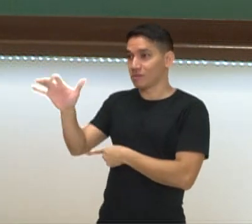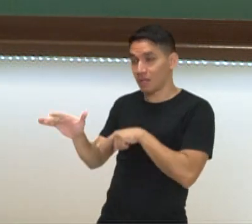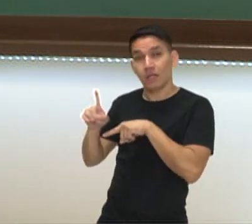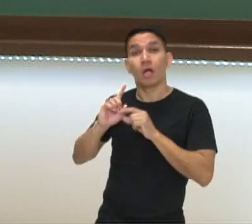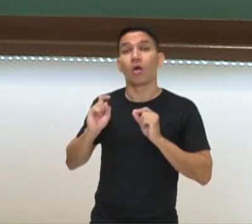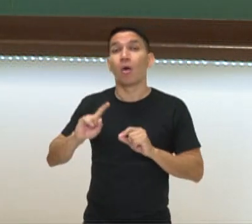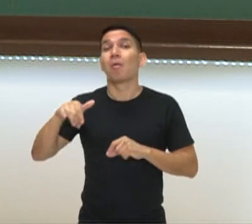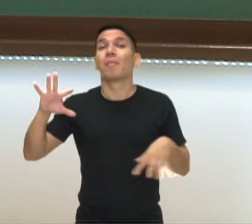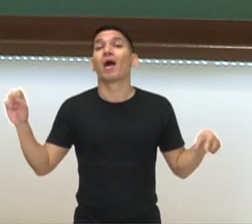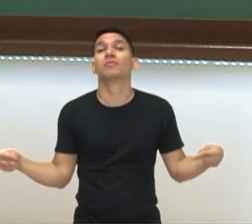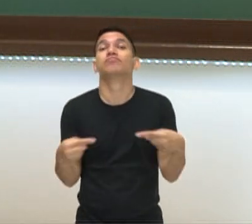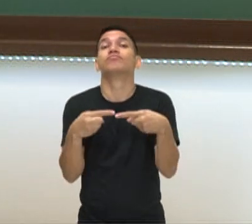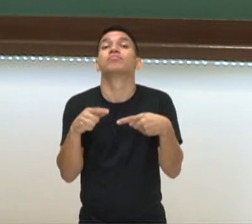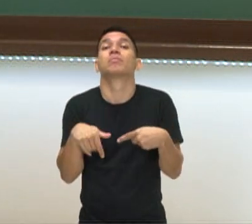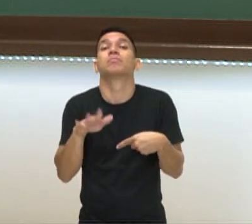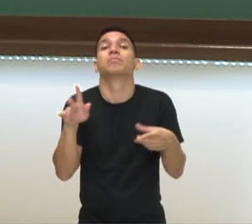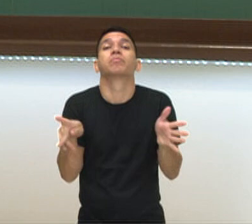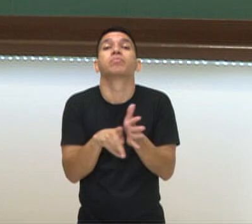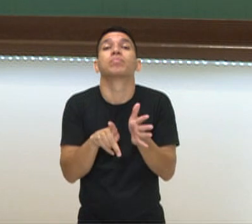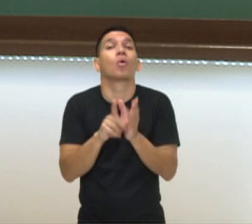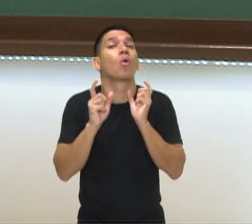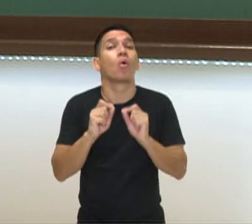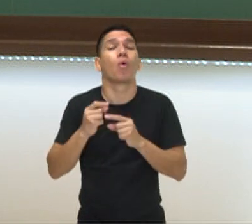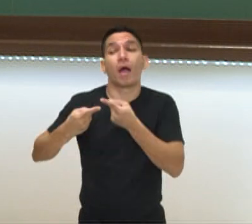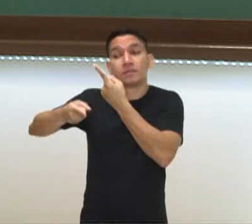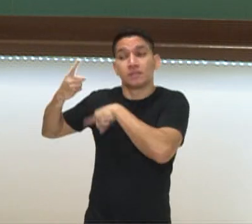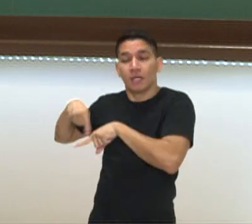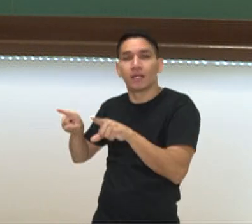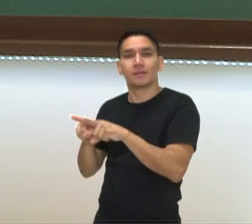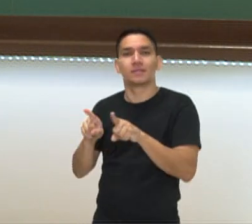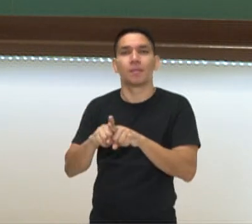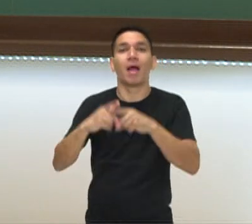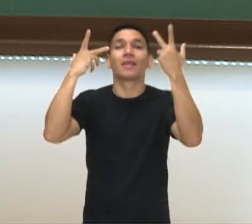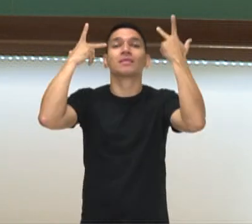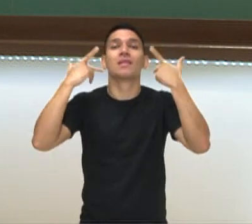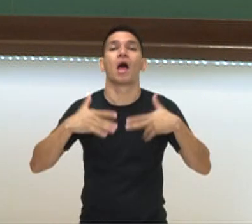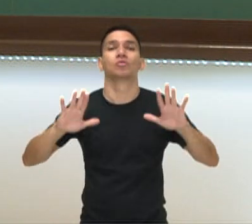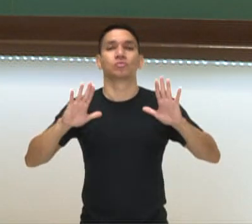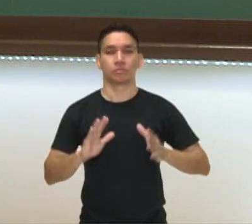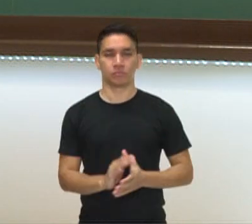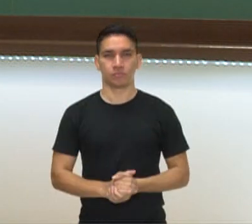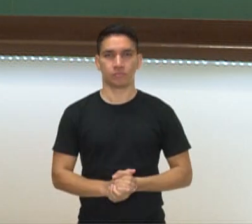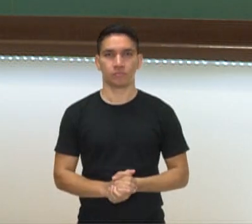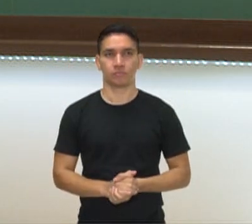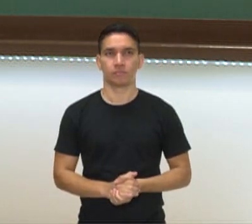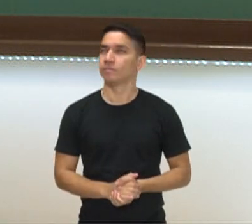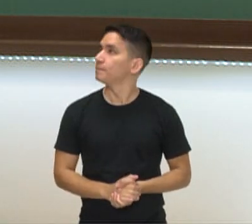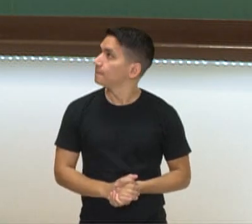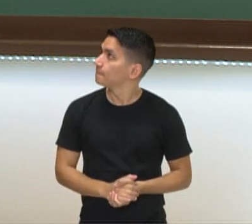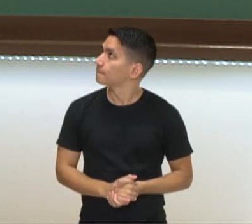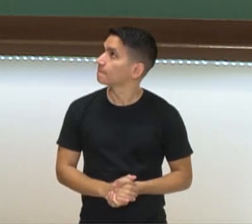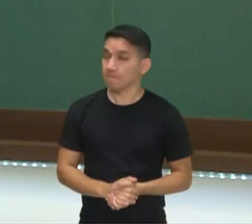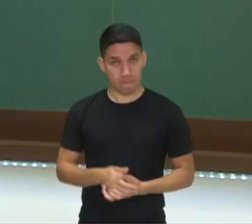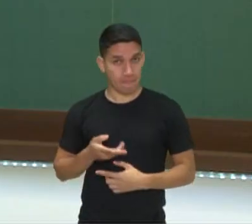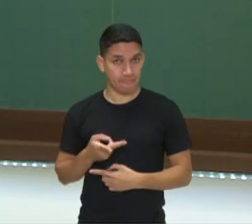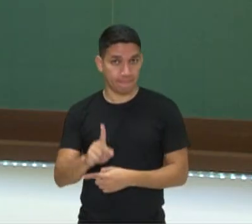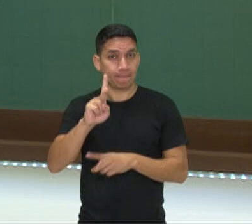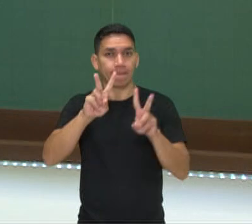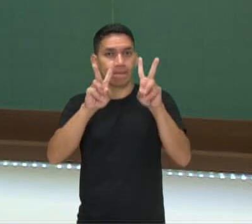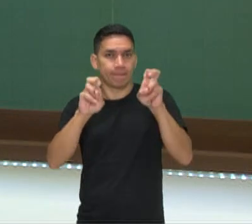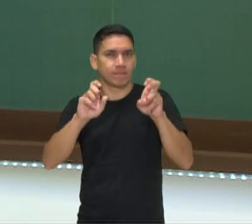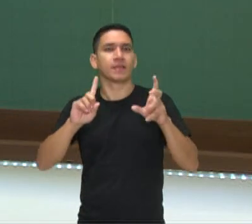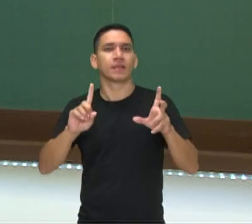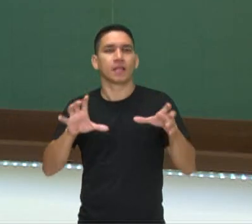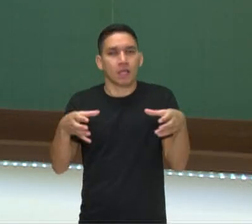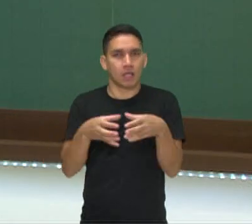estão muito ligadas à ancestralidade e ao sagrado natural. Bom, continuando sobre essa questão